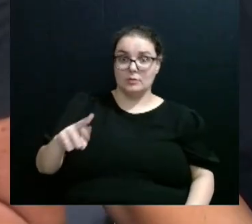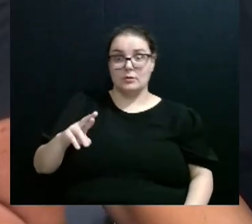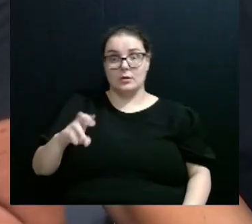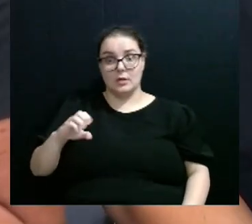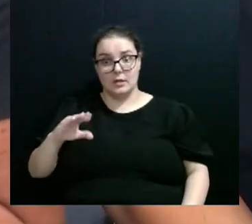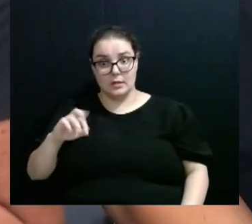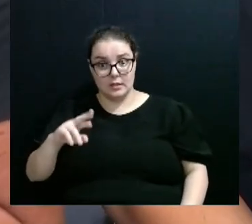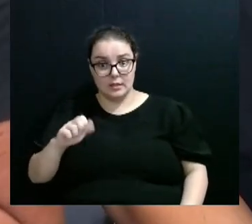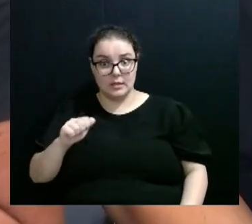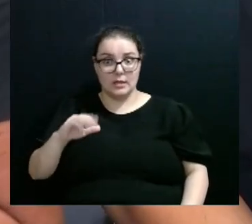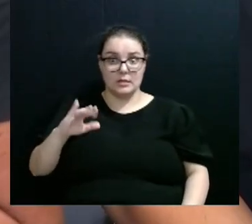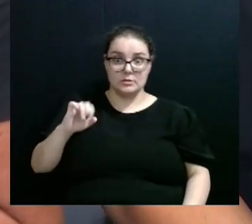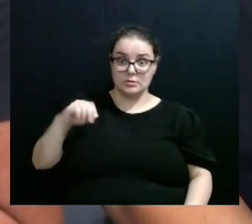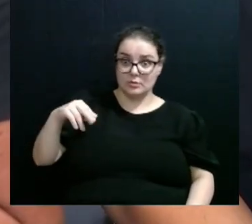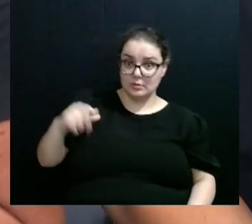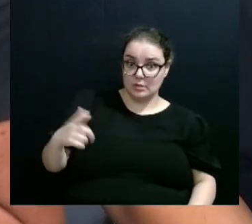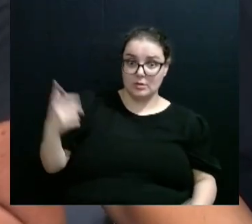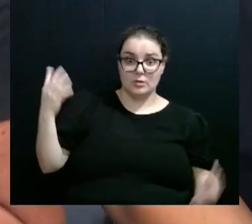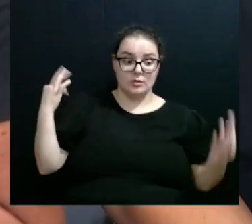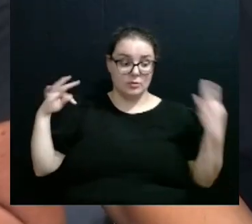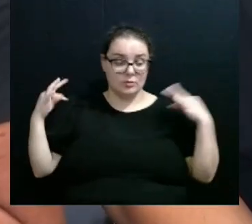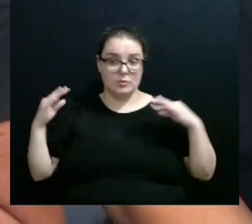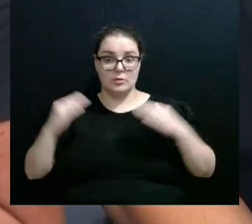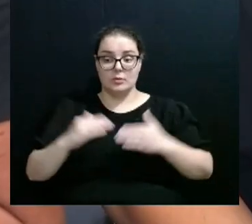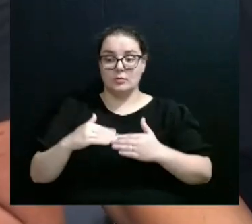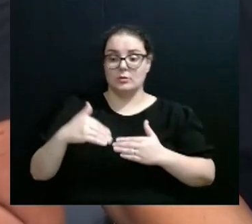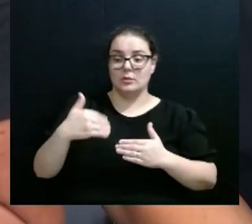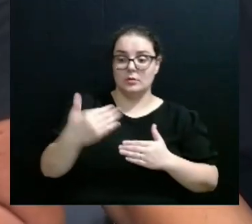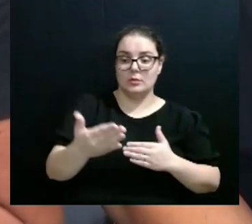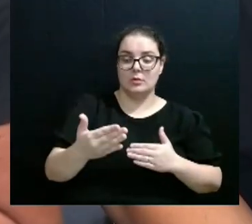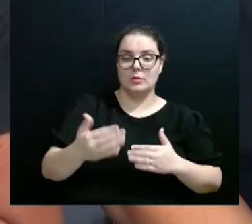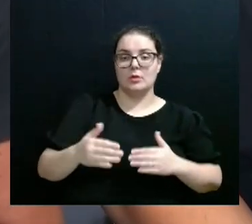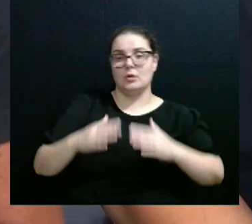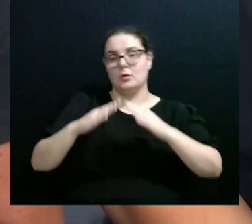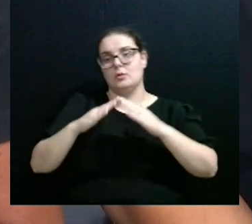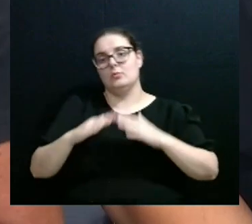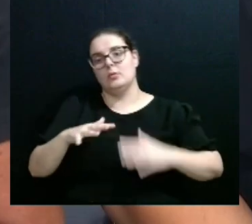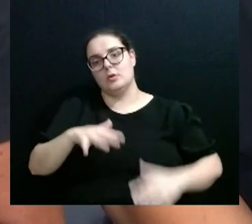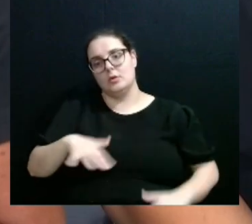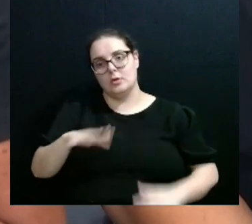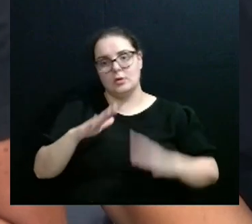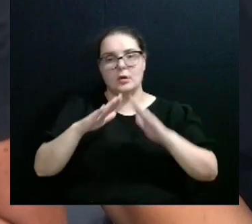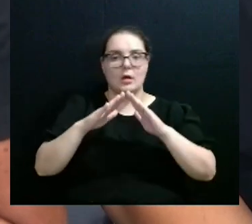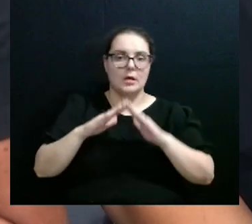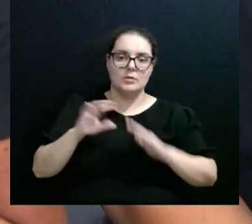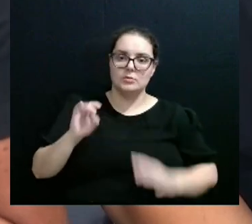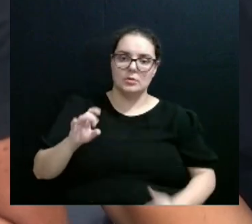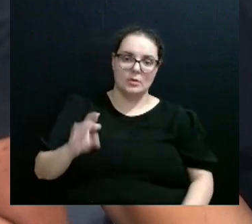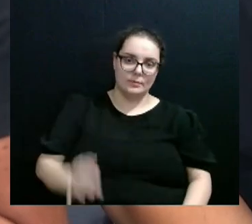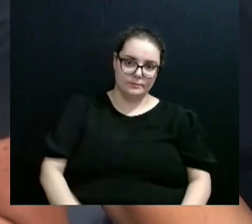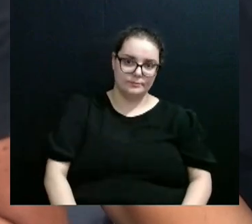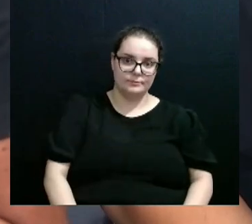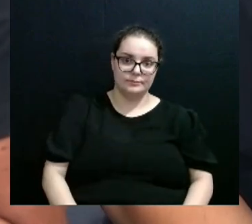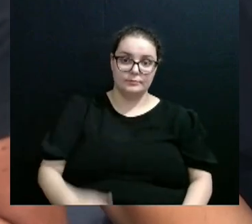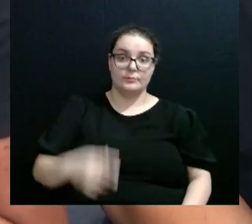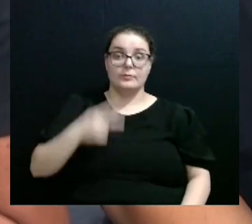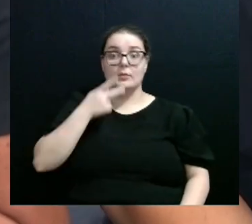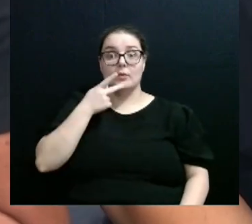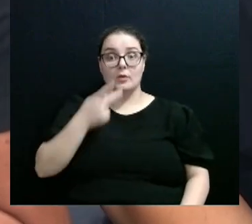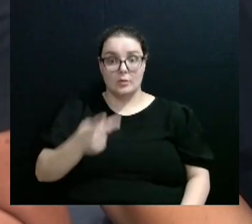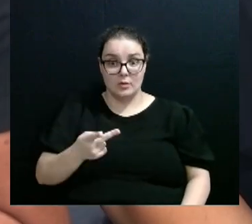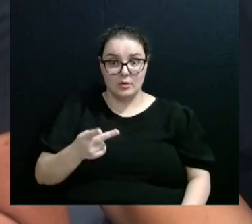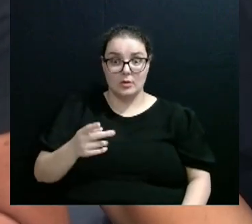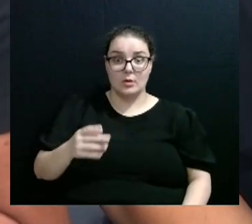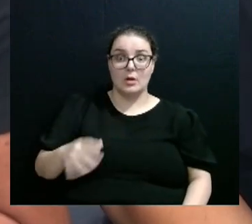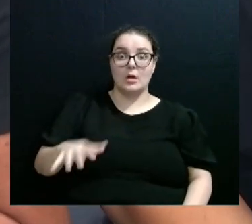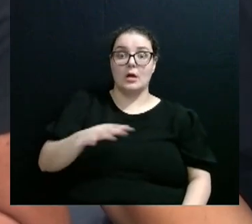e do lado de lá da rua, o morador acha que é uma área residencial. Então, a gente chama isso de áreas contíguas,